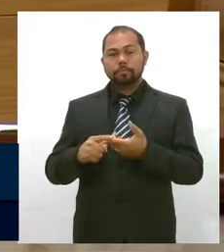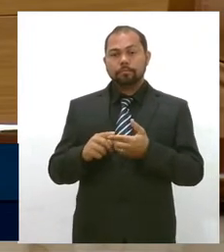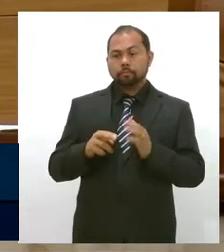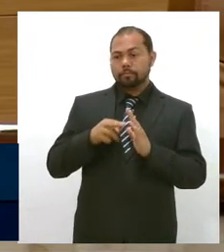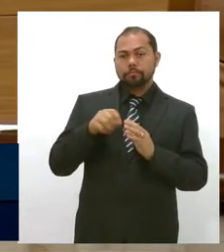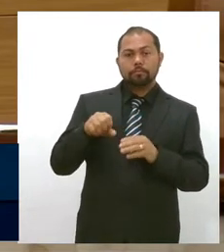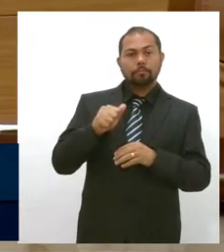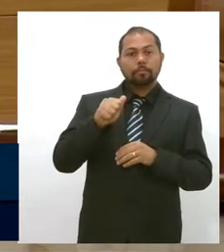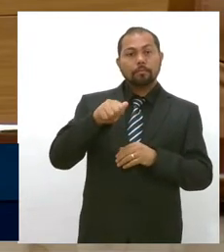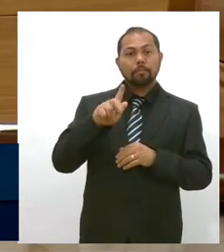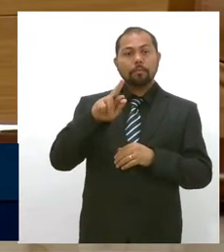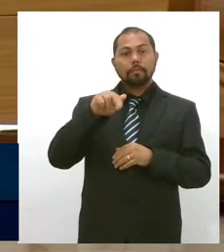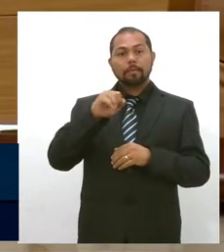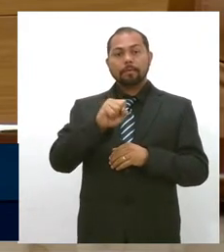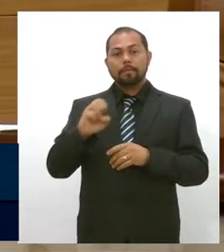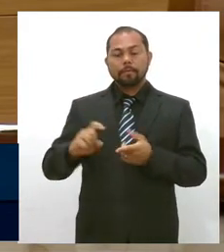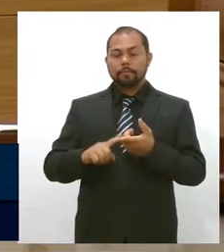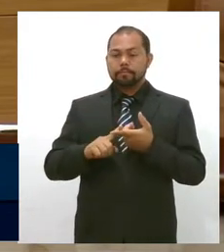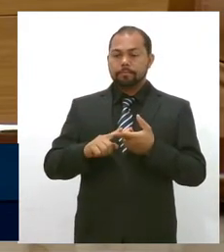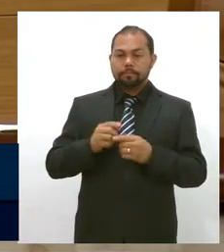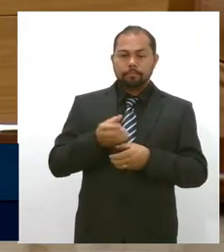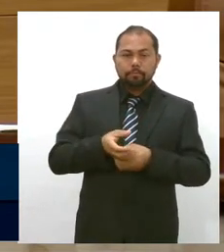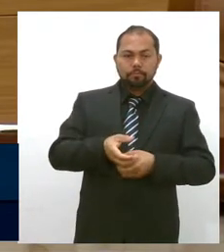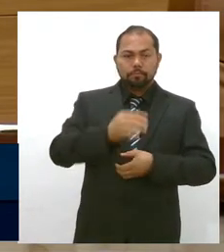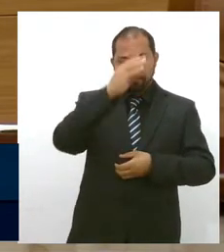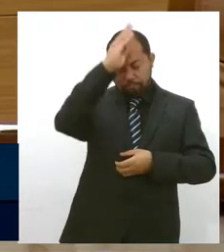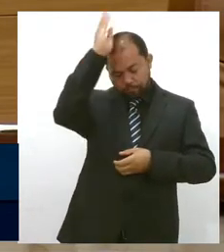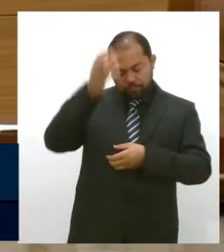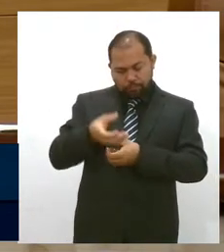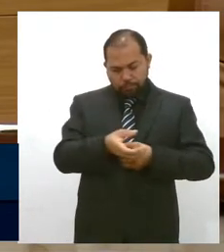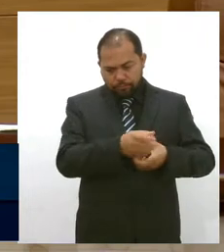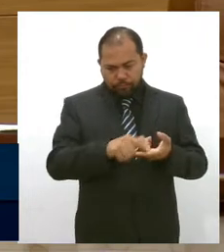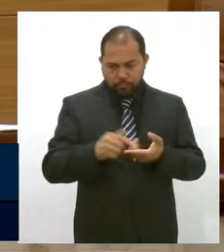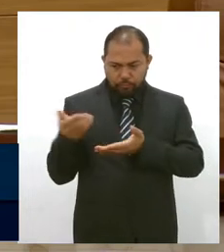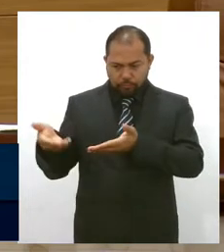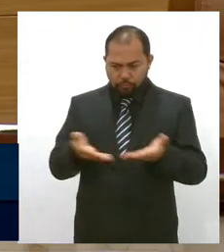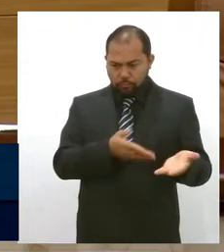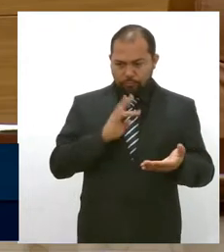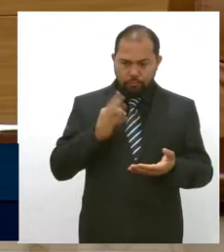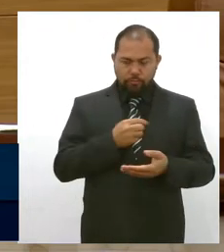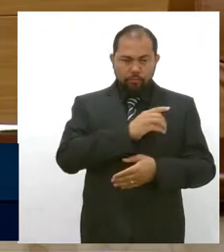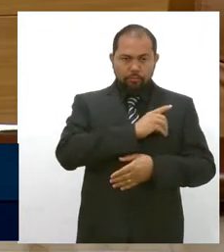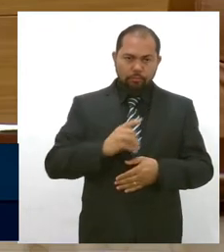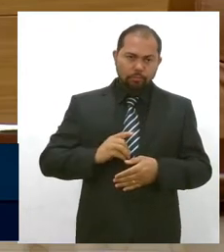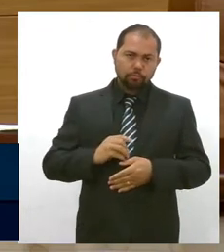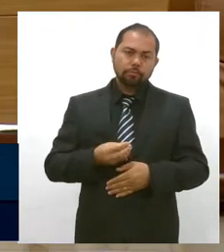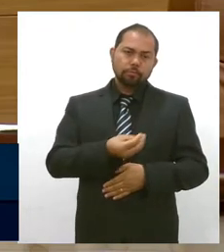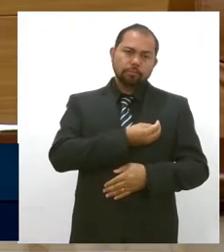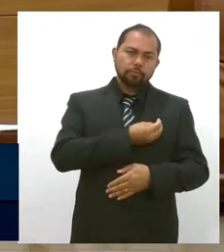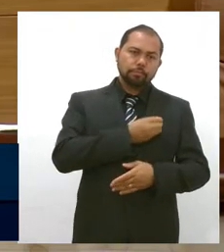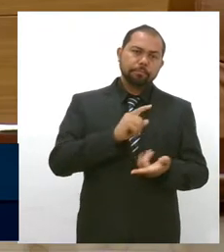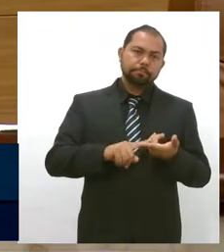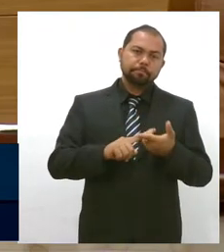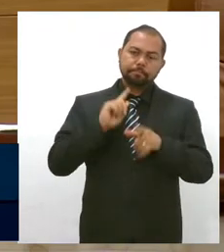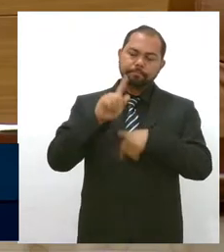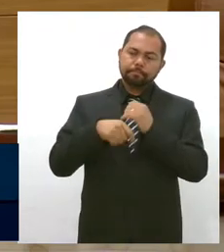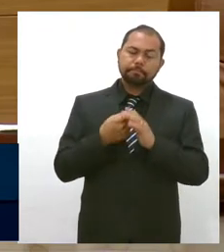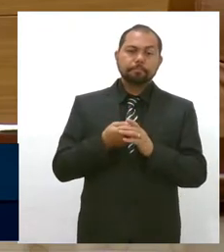Corpo de Bombeiros Militar do Estado de Sergipe, convidando todos os colegas parlamentares. A seguir passou-se a ordem do dia. Foram declarados